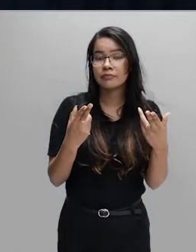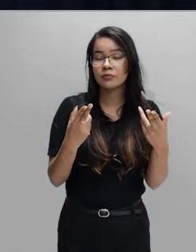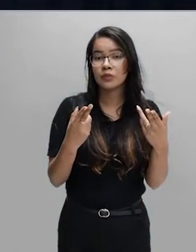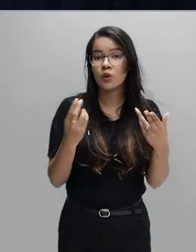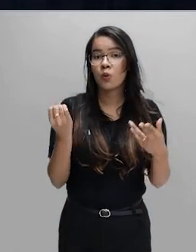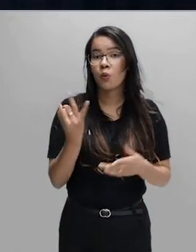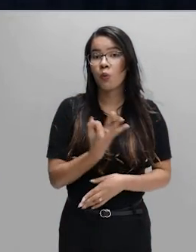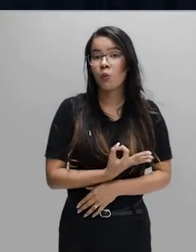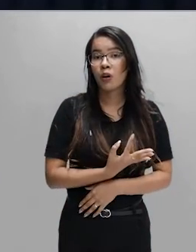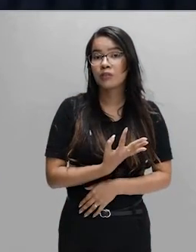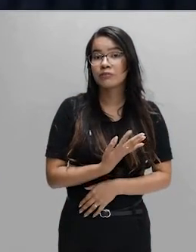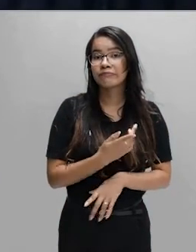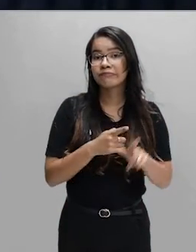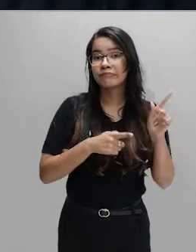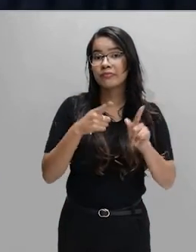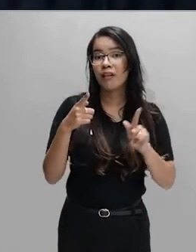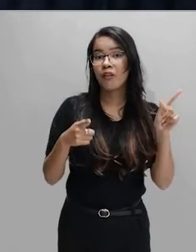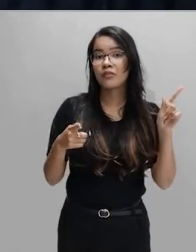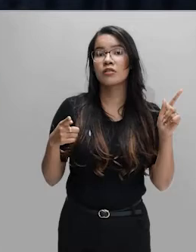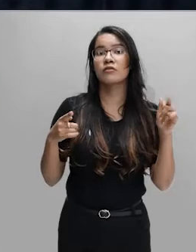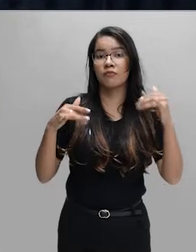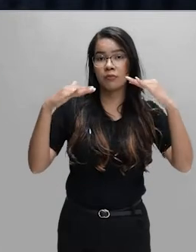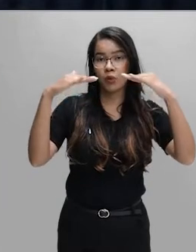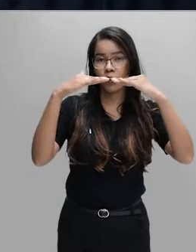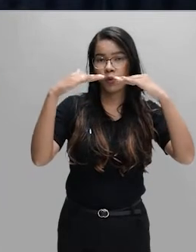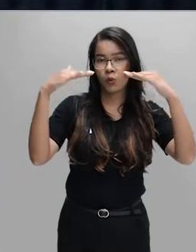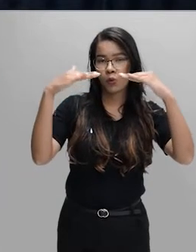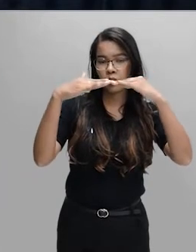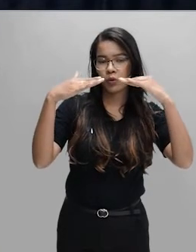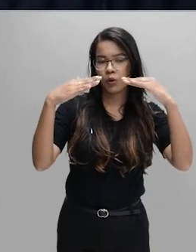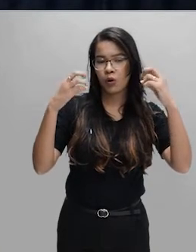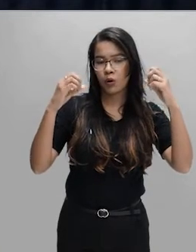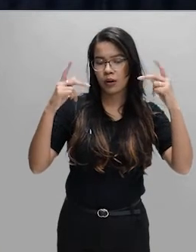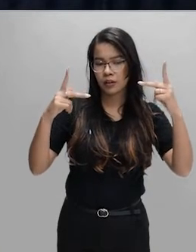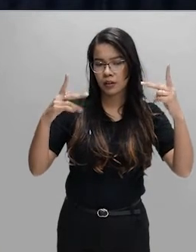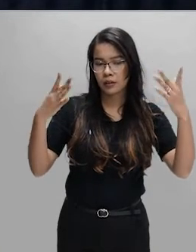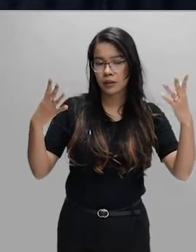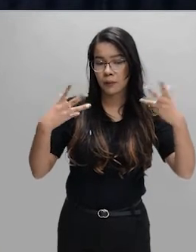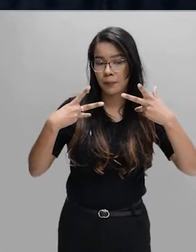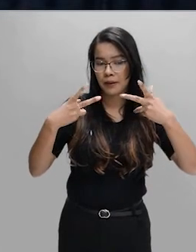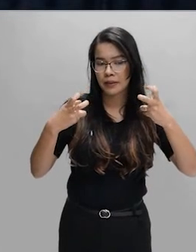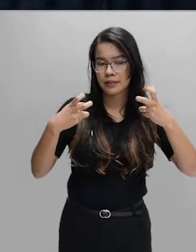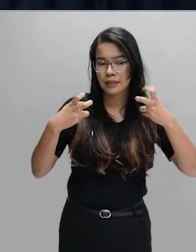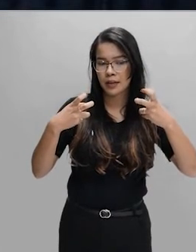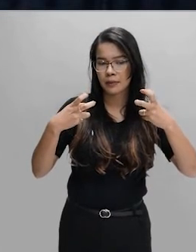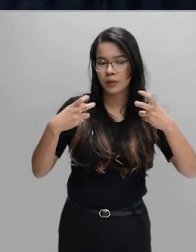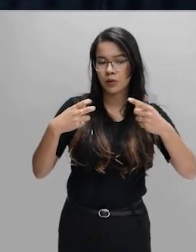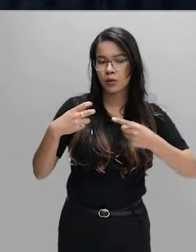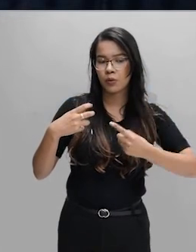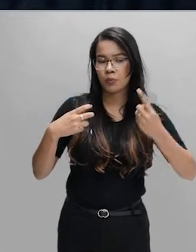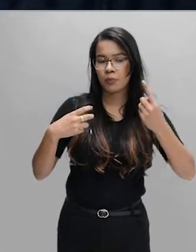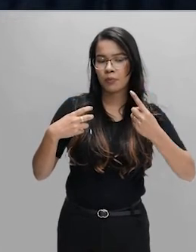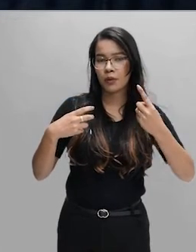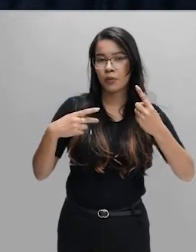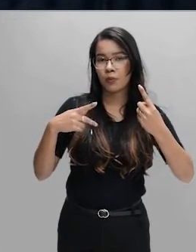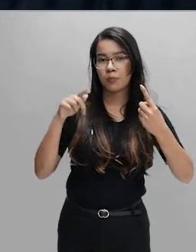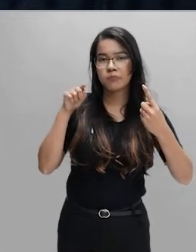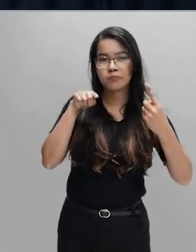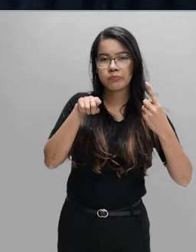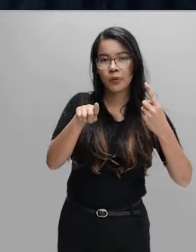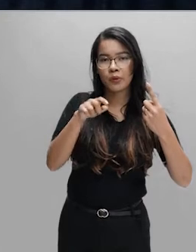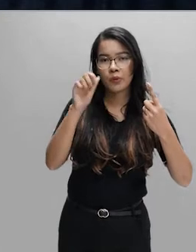os gráficos se coincidirem, tá? Perceba que nesse pontinho bem aqui, ó, nesse primeiro ponto de azul, você